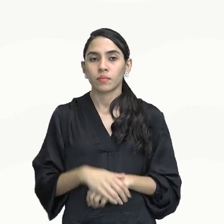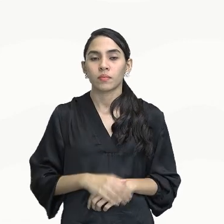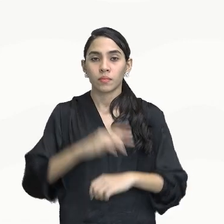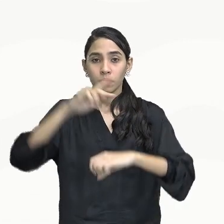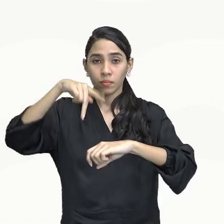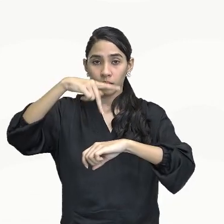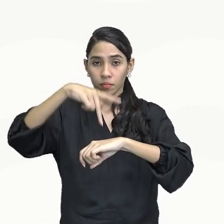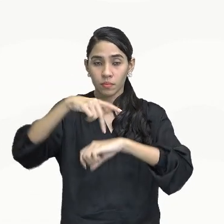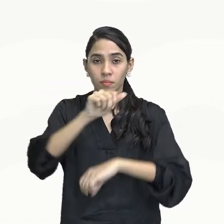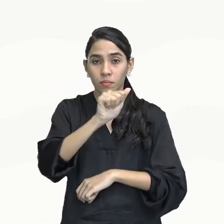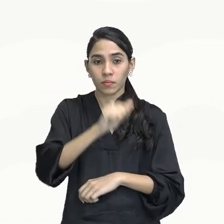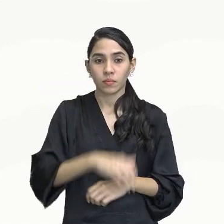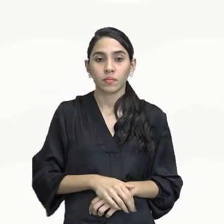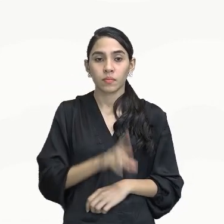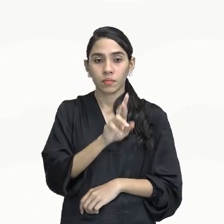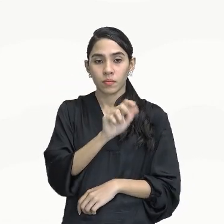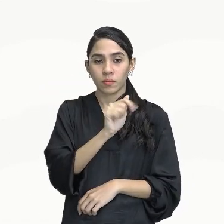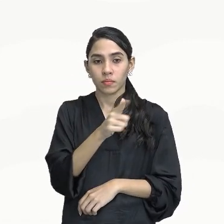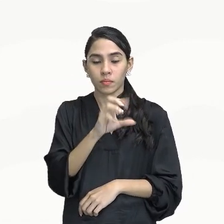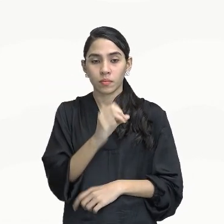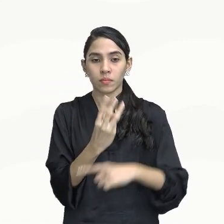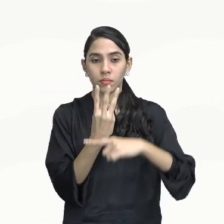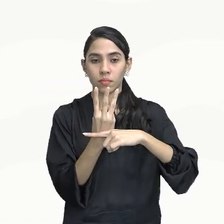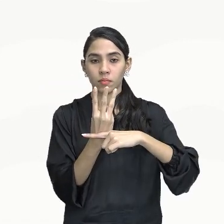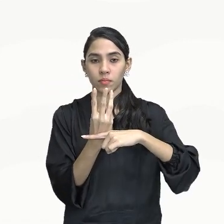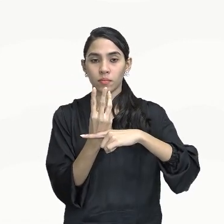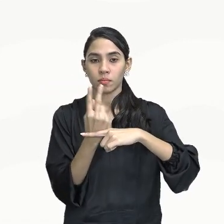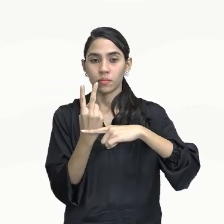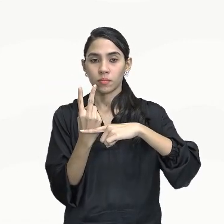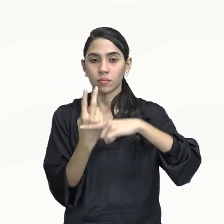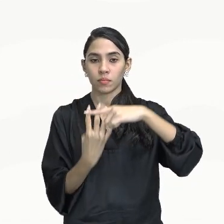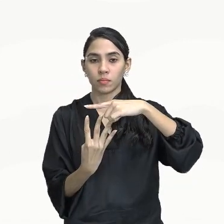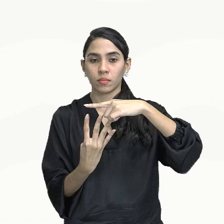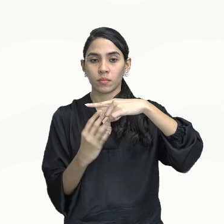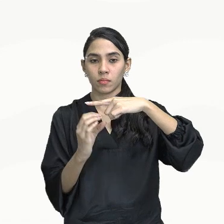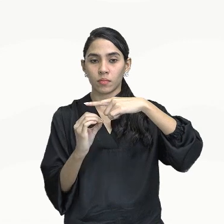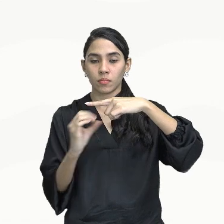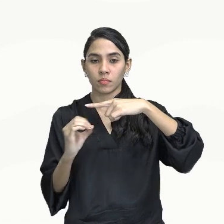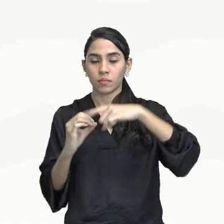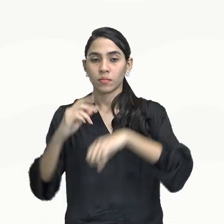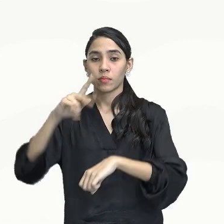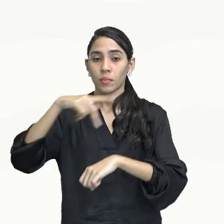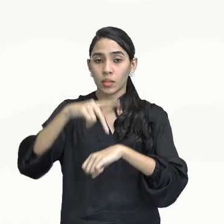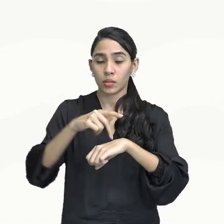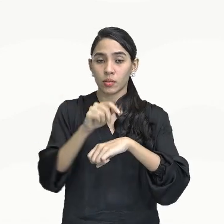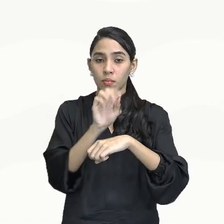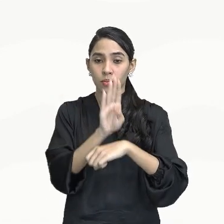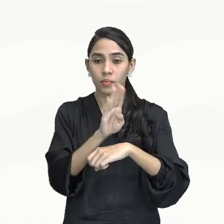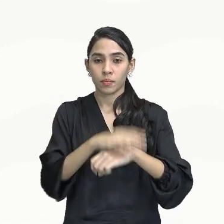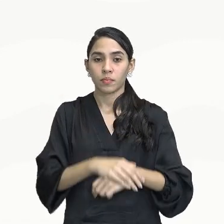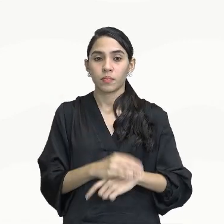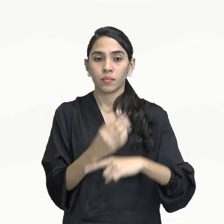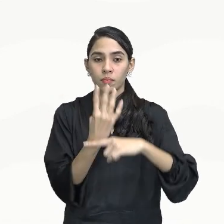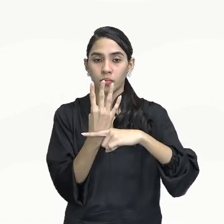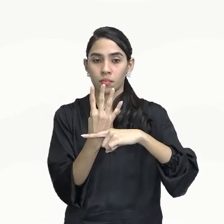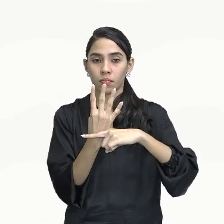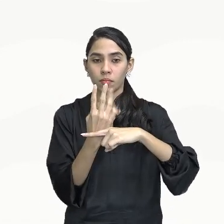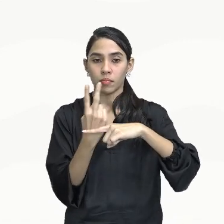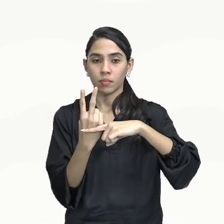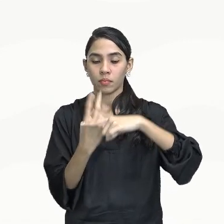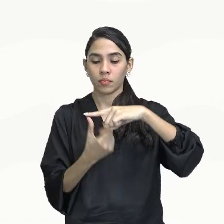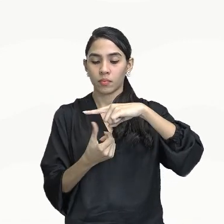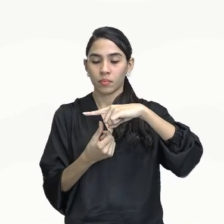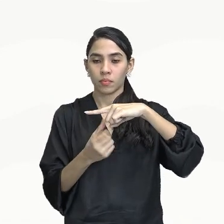país A, a razão é 32 sobre 400. No país B, a razão é 42